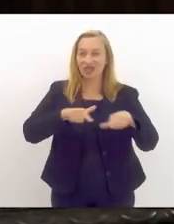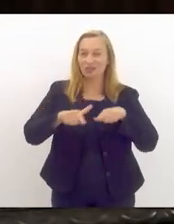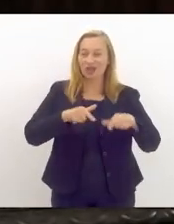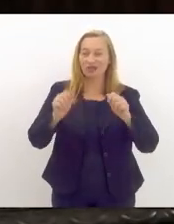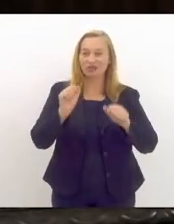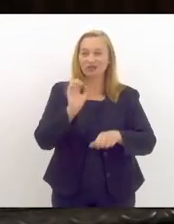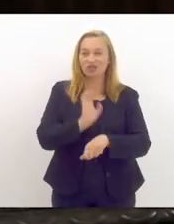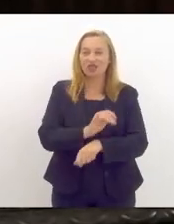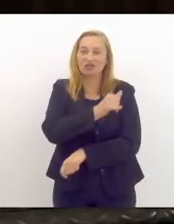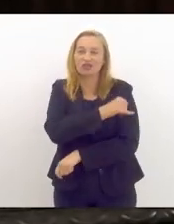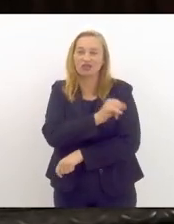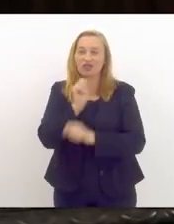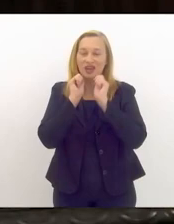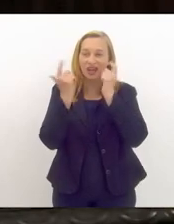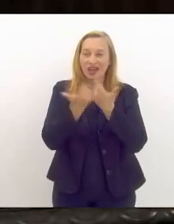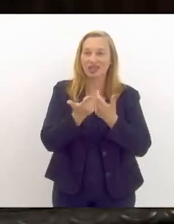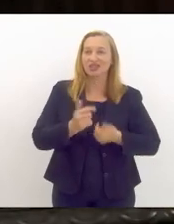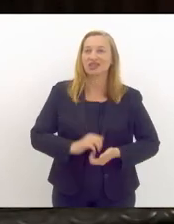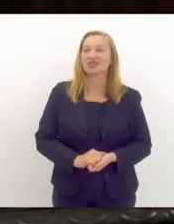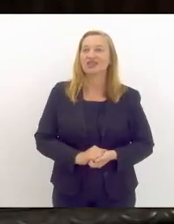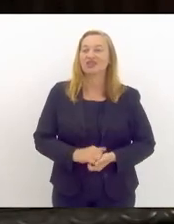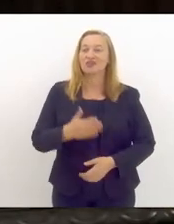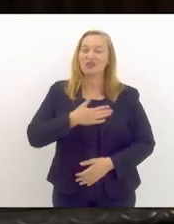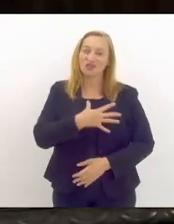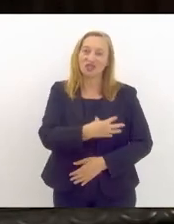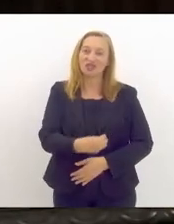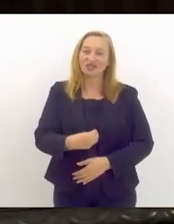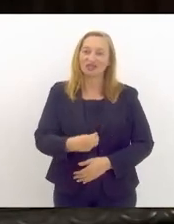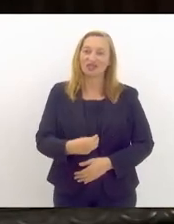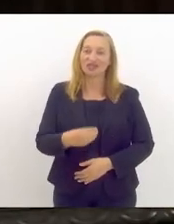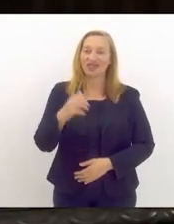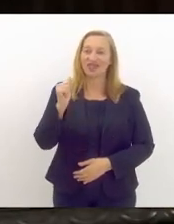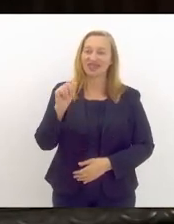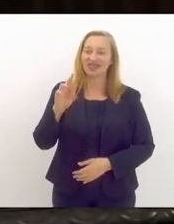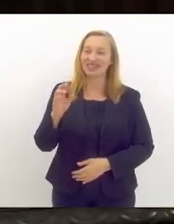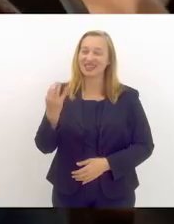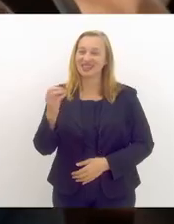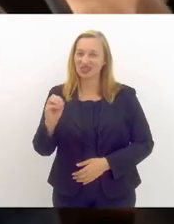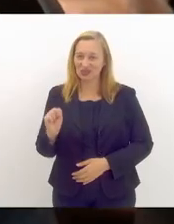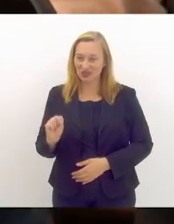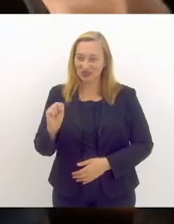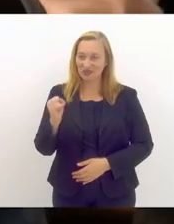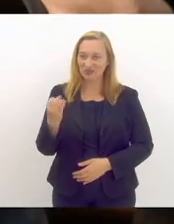Janeiro. Um deles, meu filho, Andrezinho.